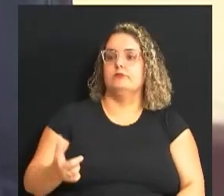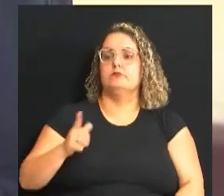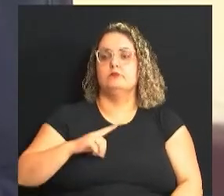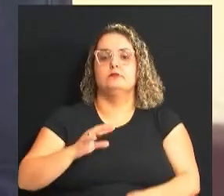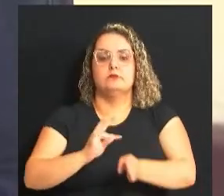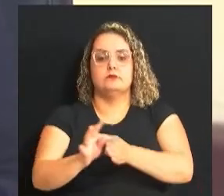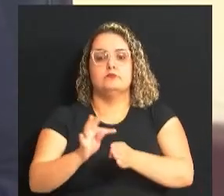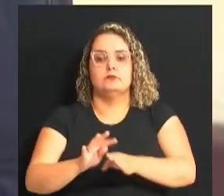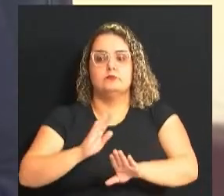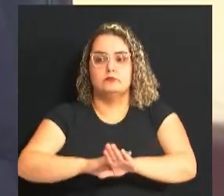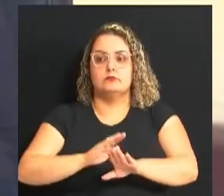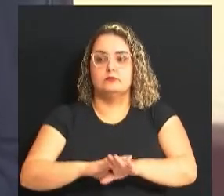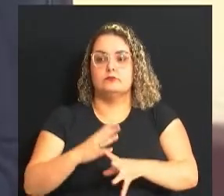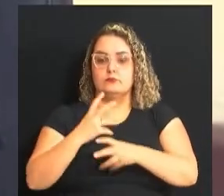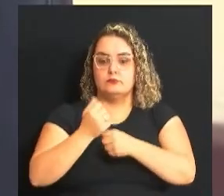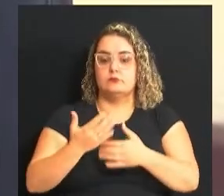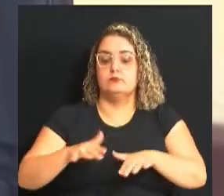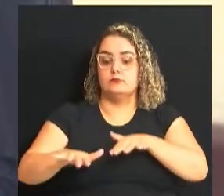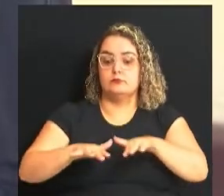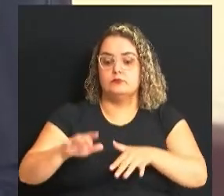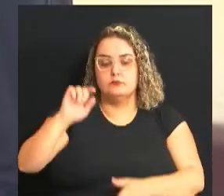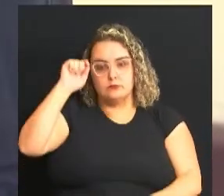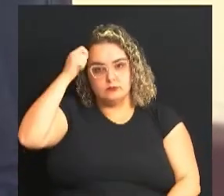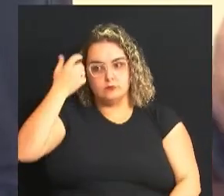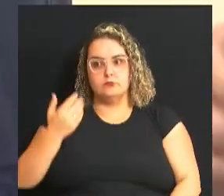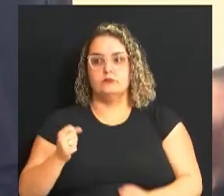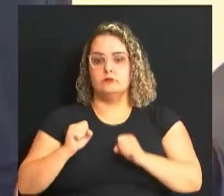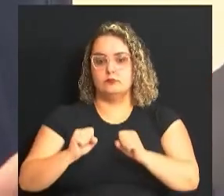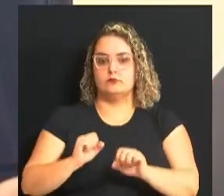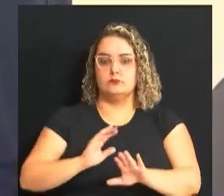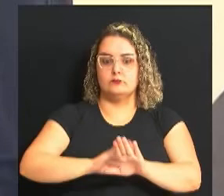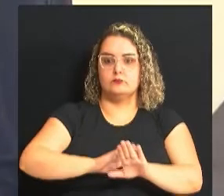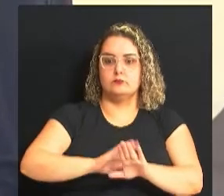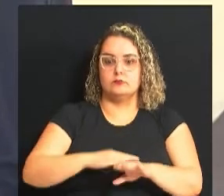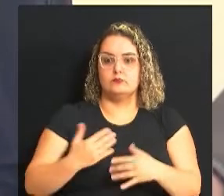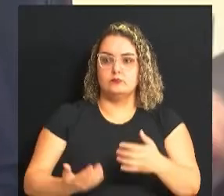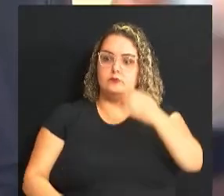forte no movimento negro, que poderiam atuar